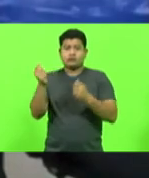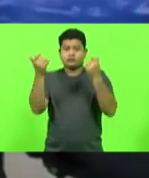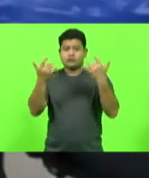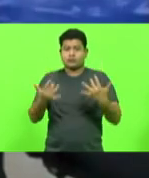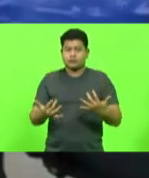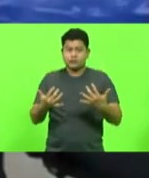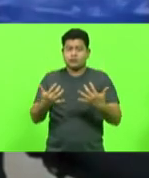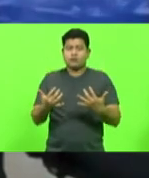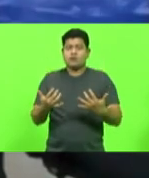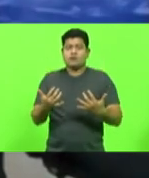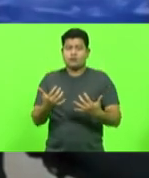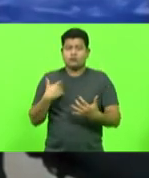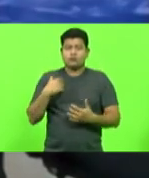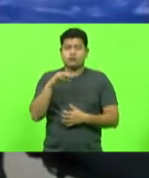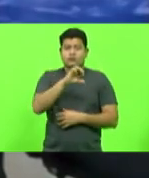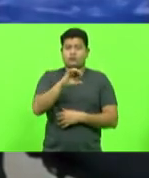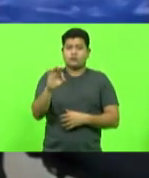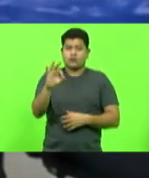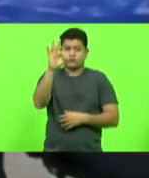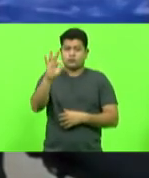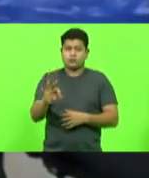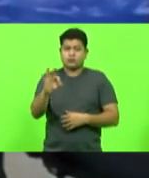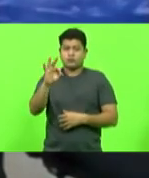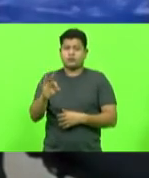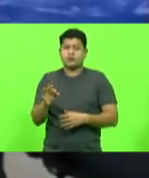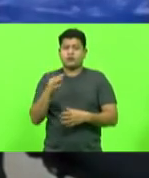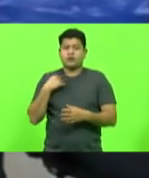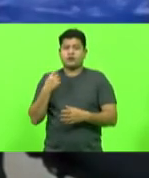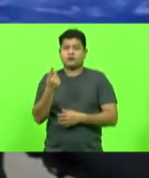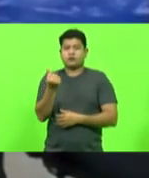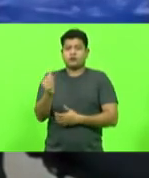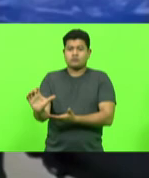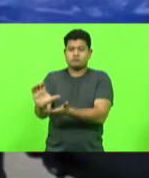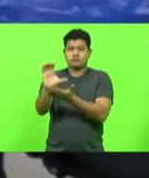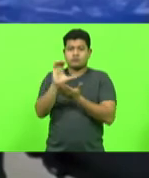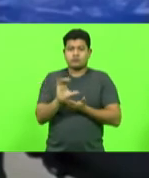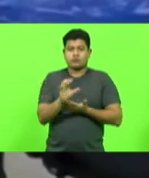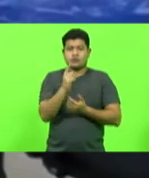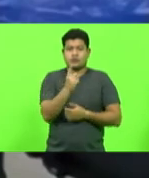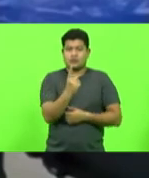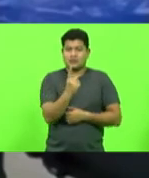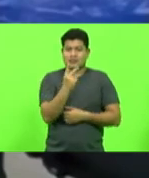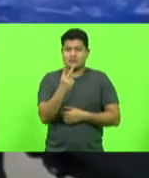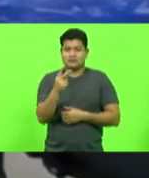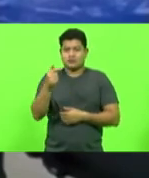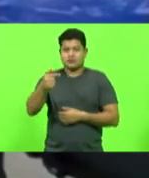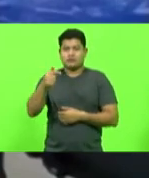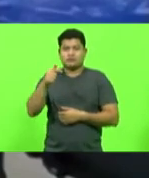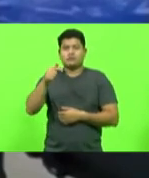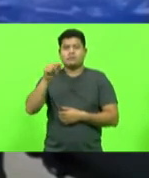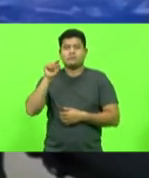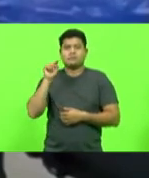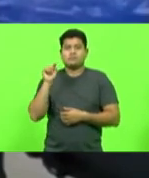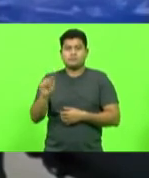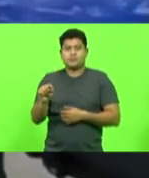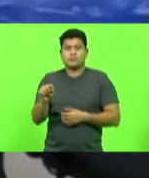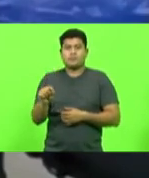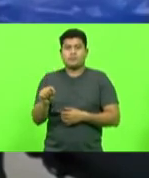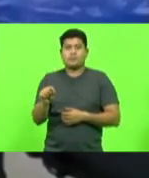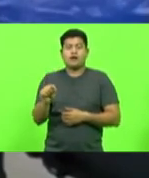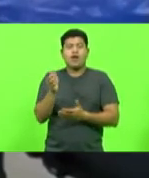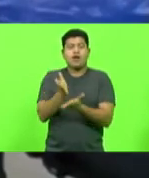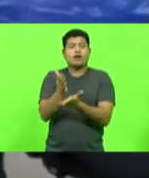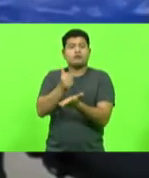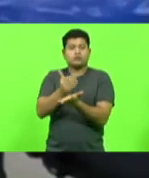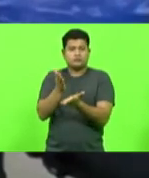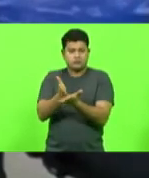municípios receberam no ano de 2021 um valor de 127 mil. Eu dividi esses 127